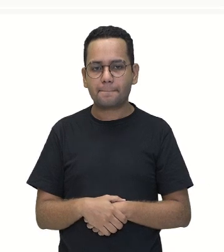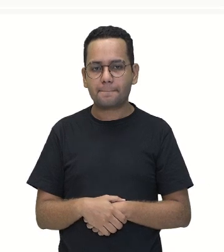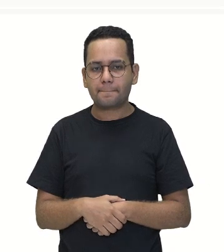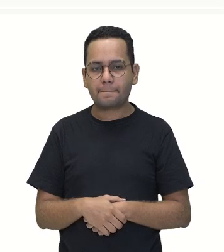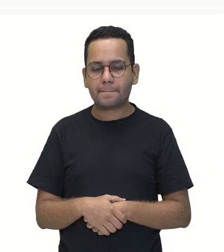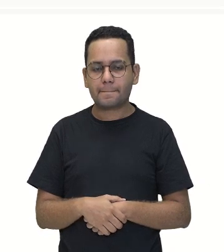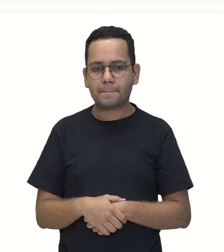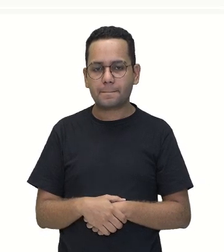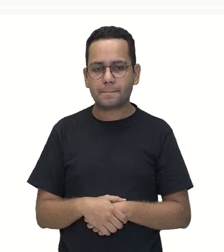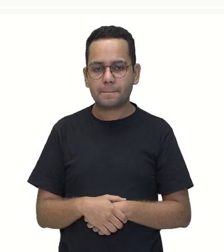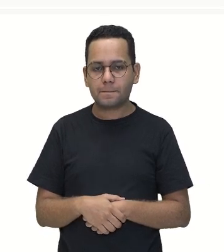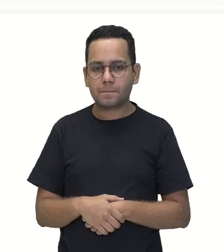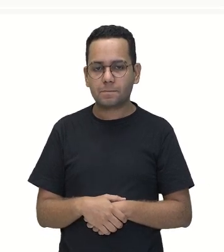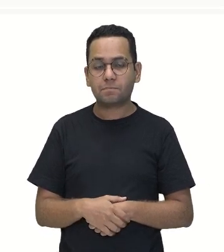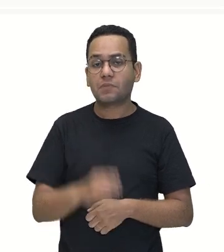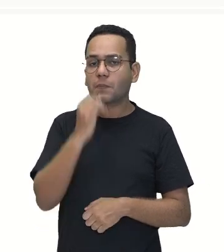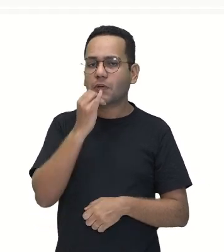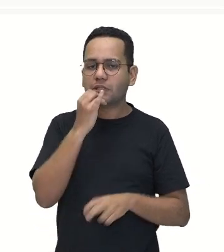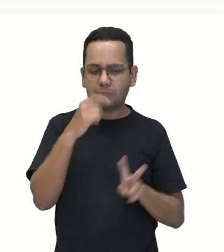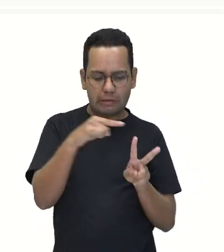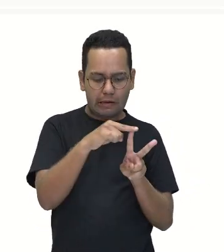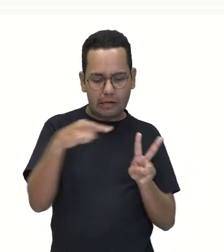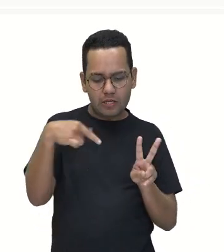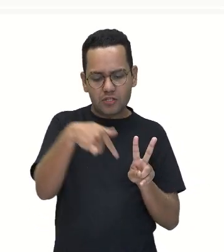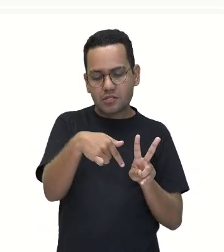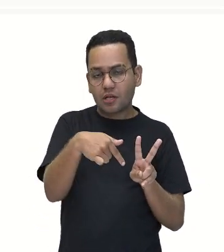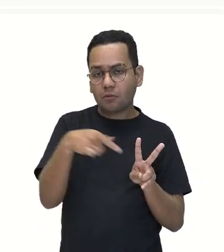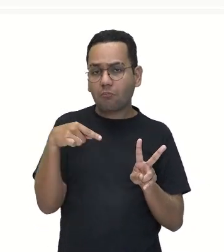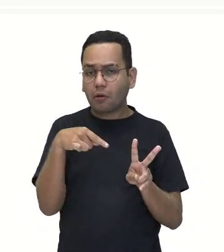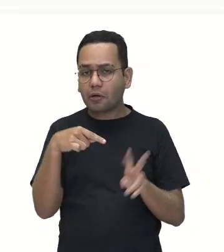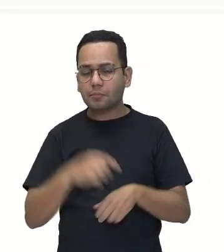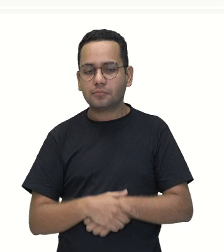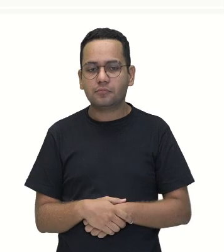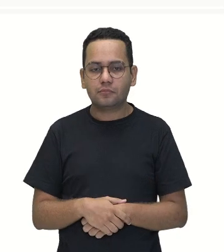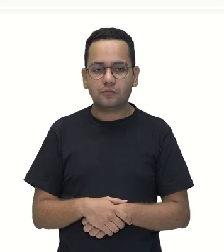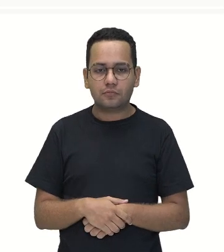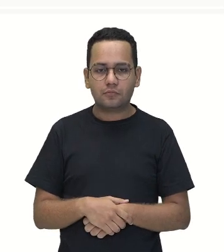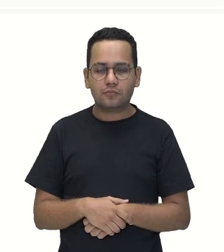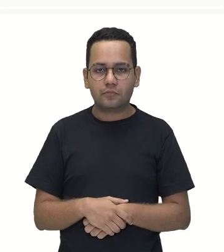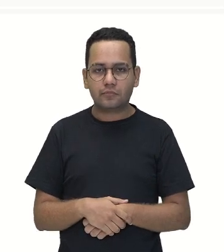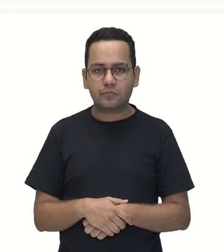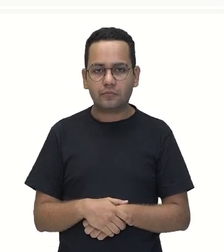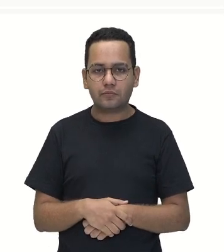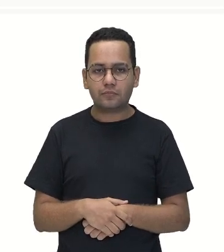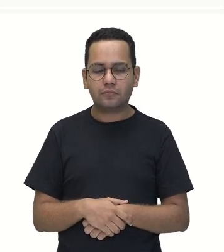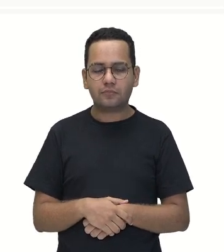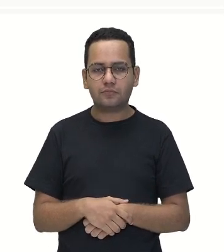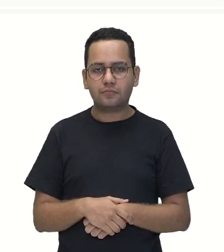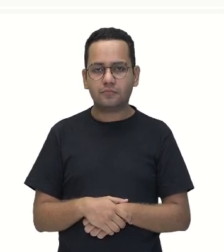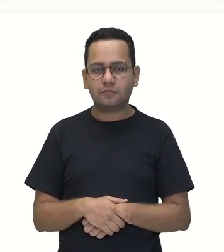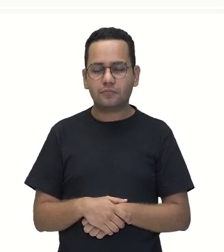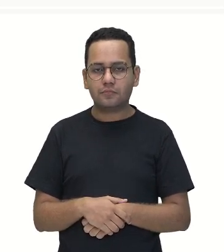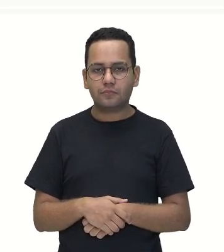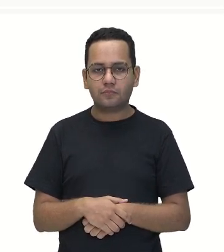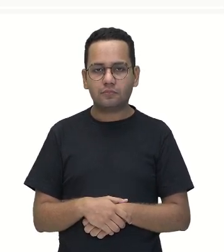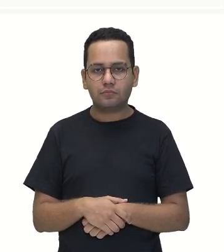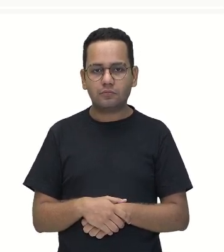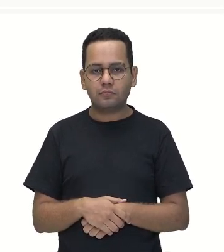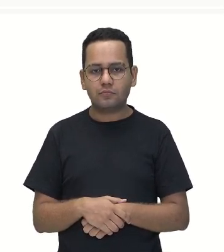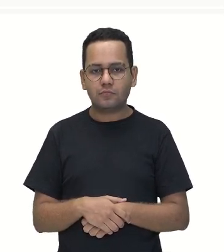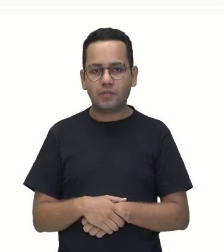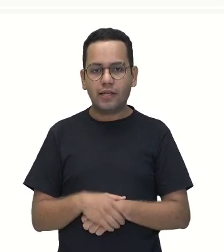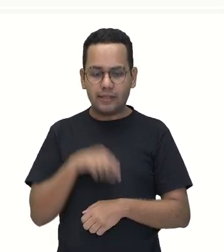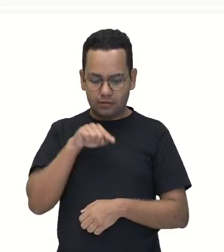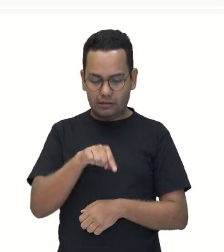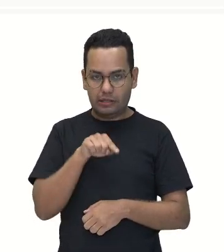de vai de 7 7 você sabe que tem o número